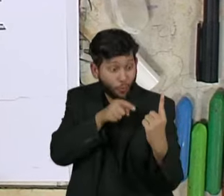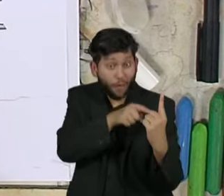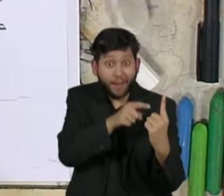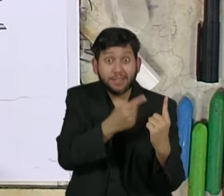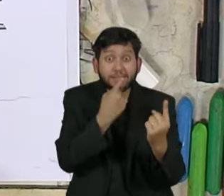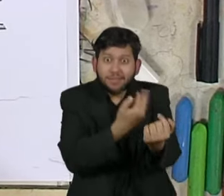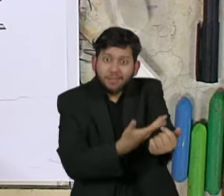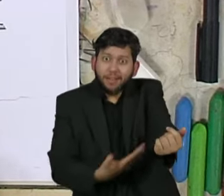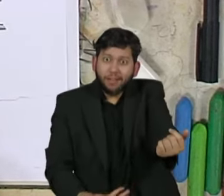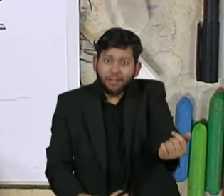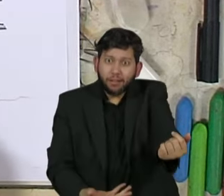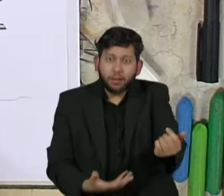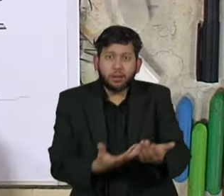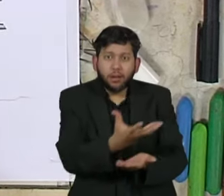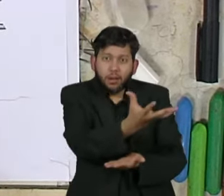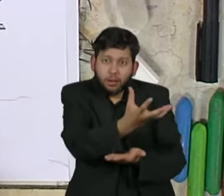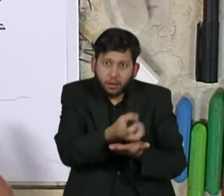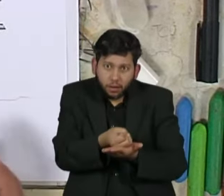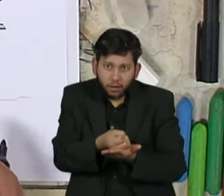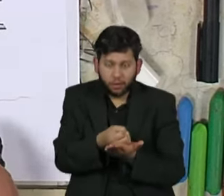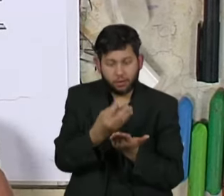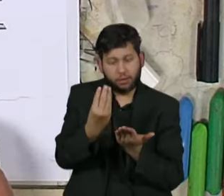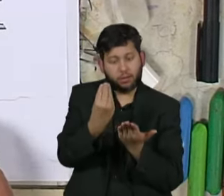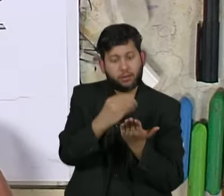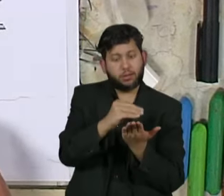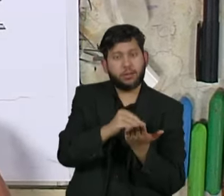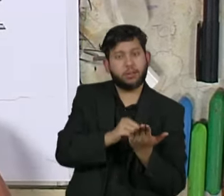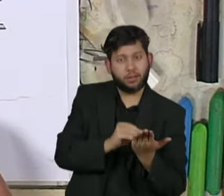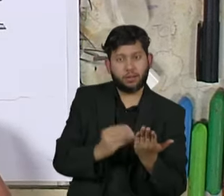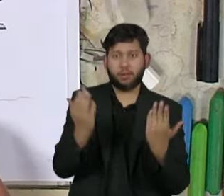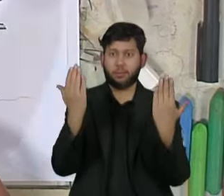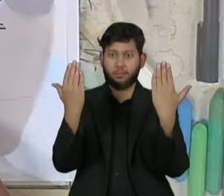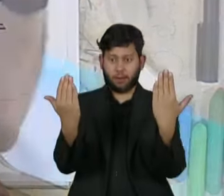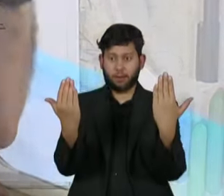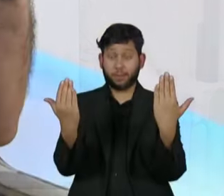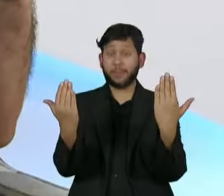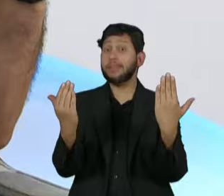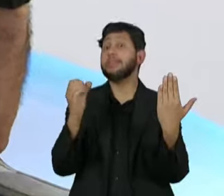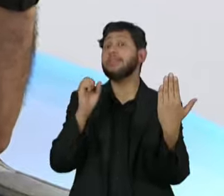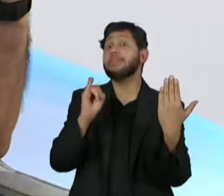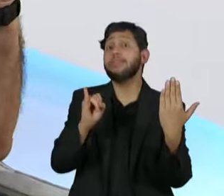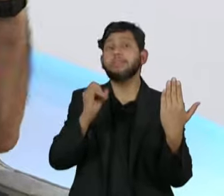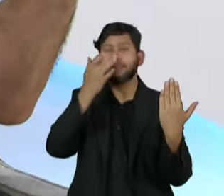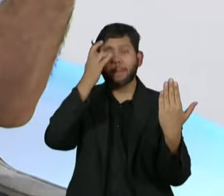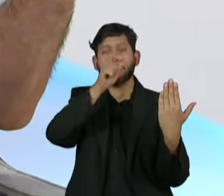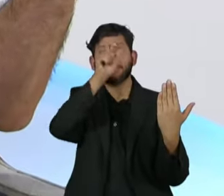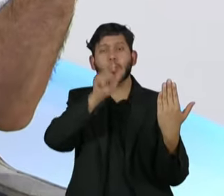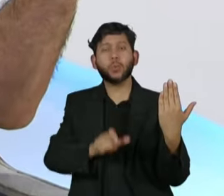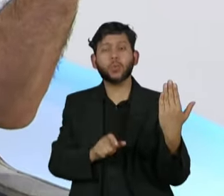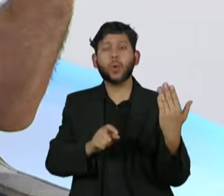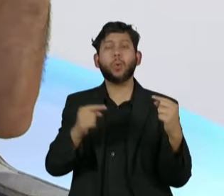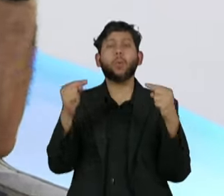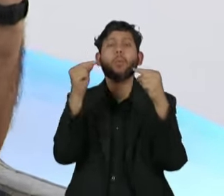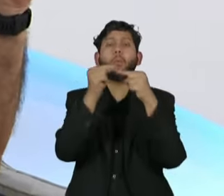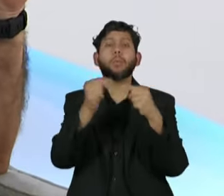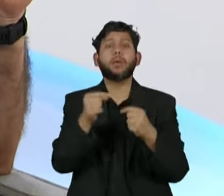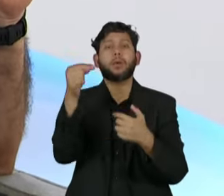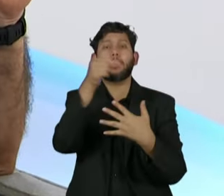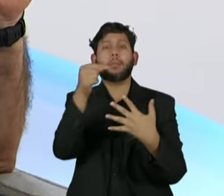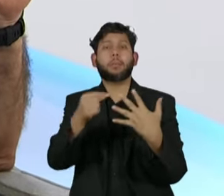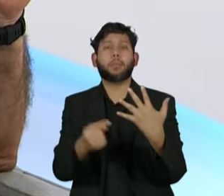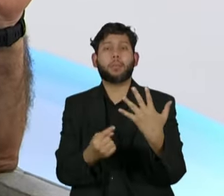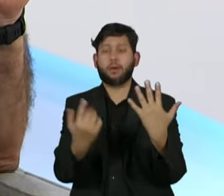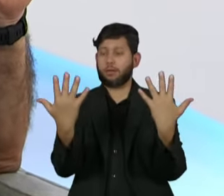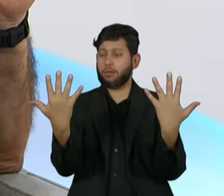tem um conjunto de condições as quais aquela pessoa pode estar associada e o modelo